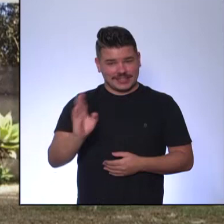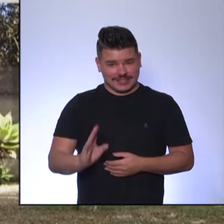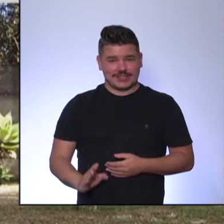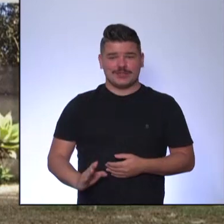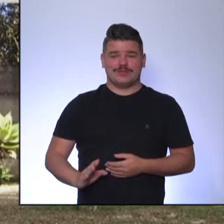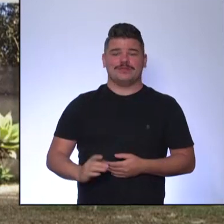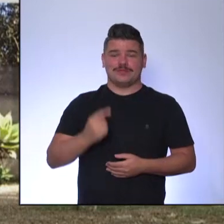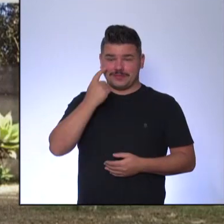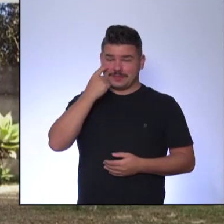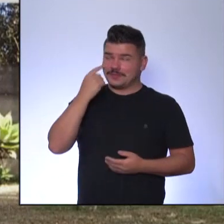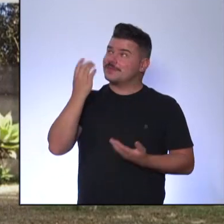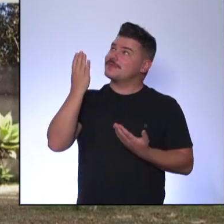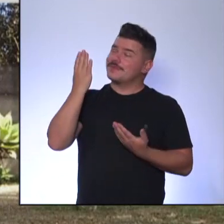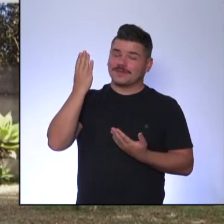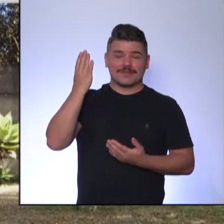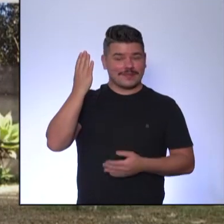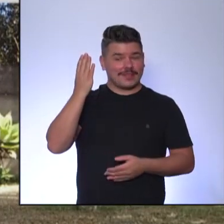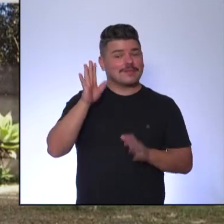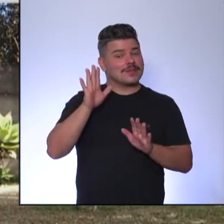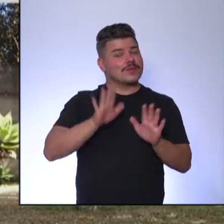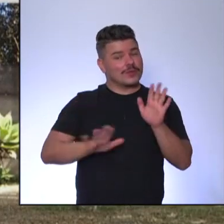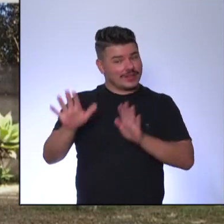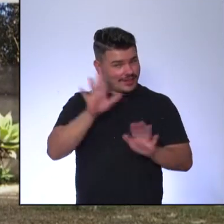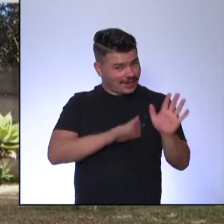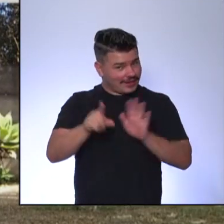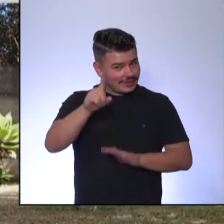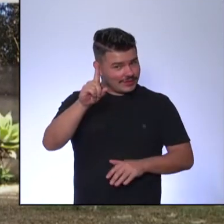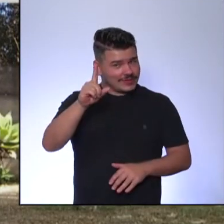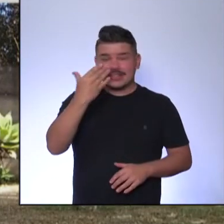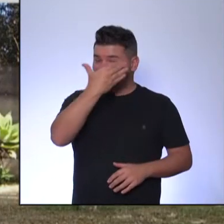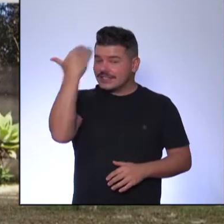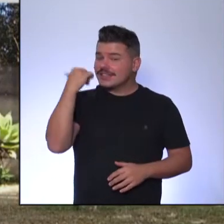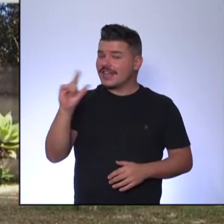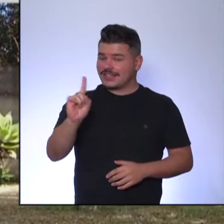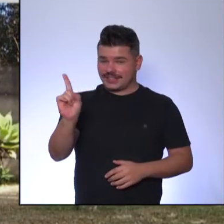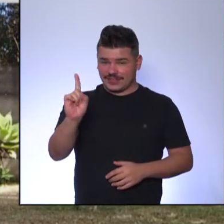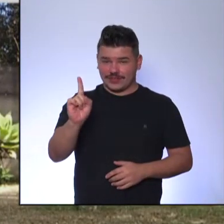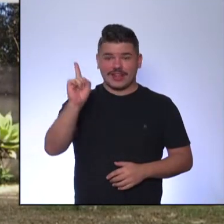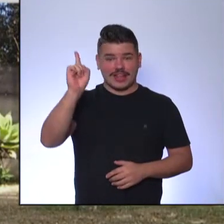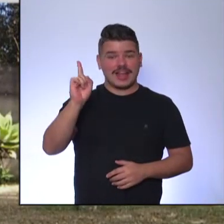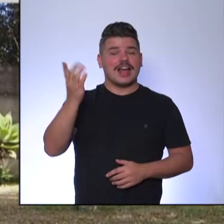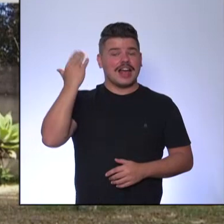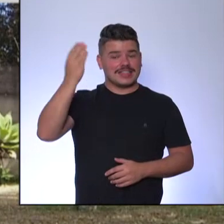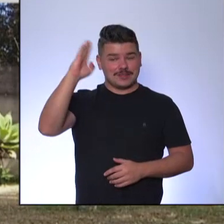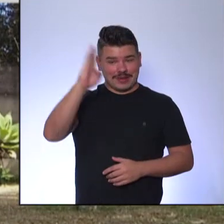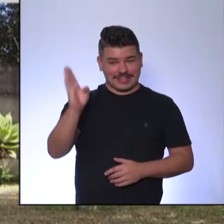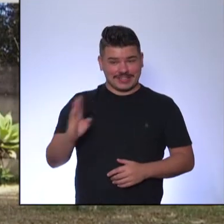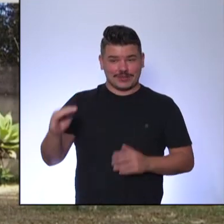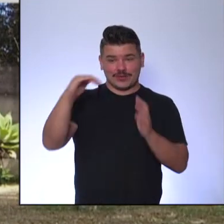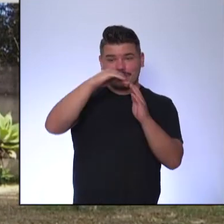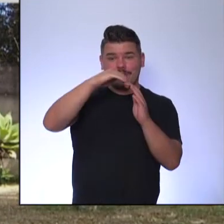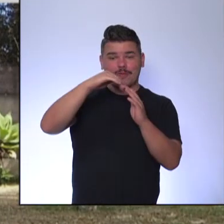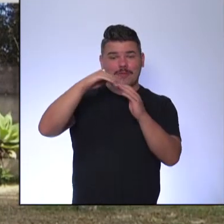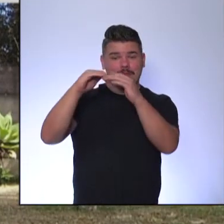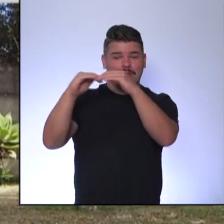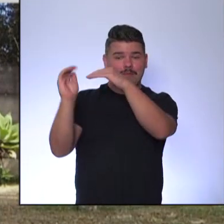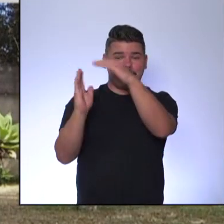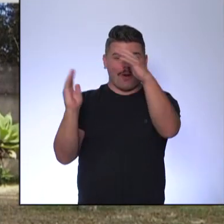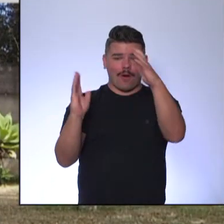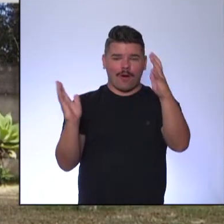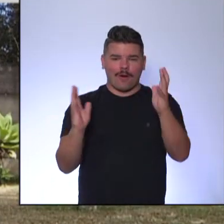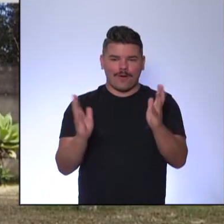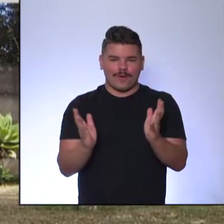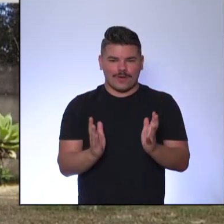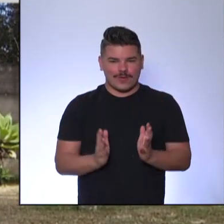aqui. Só cuidado, não se esqueçam que nós não tínhamos ainda essa configuração territorial. O Brasil, como a